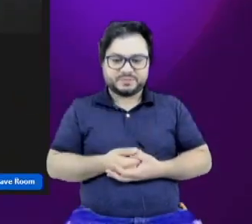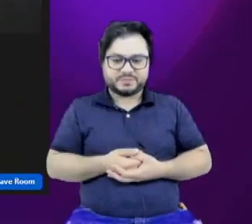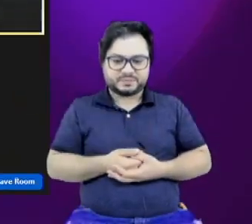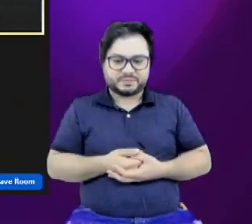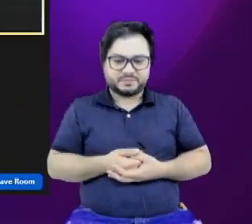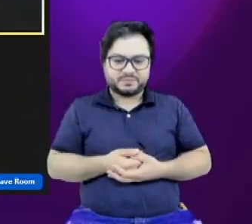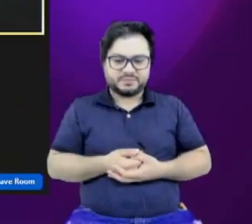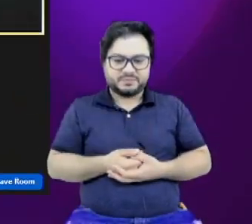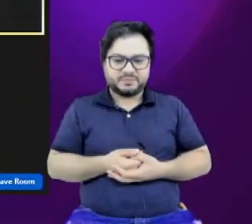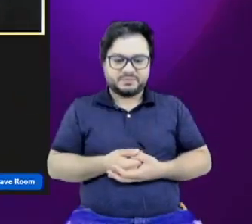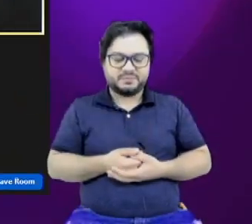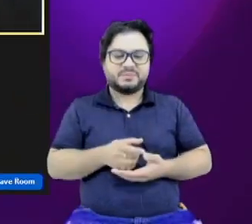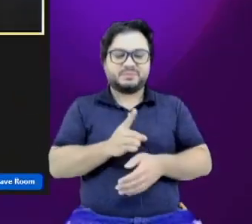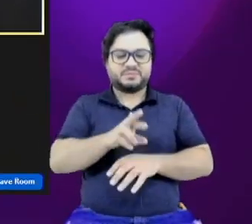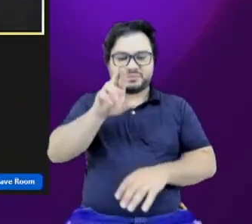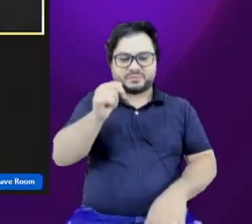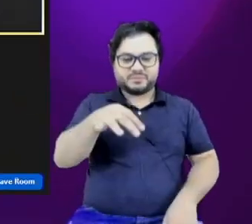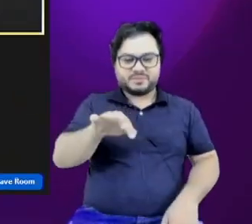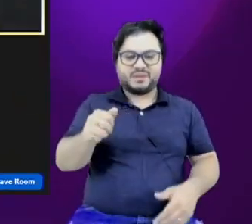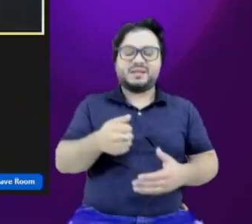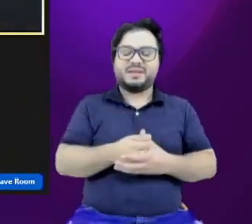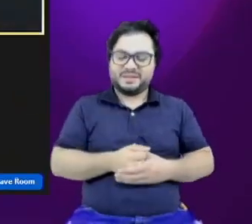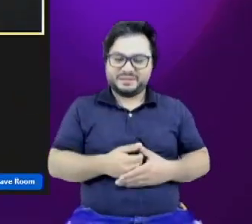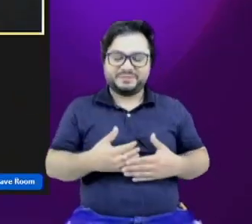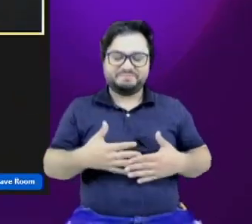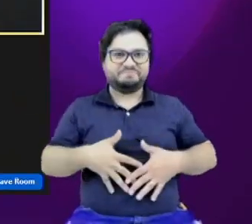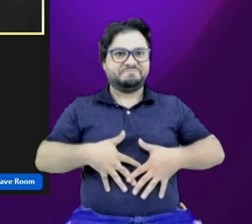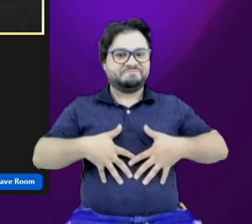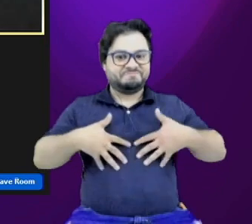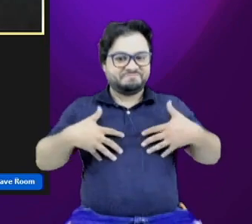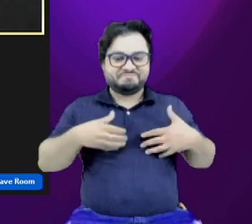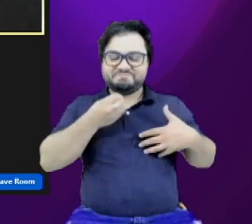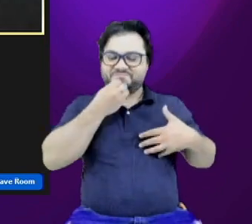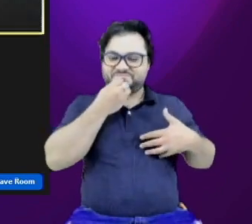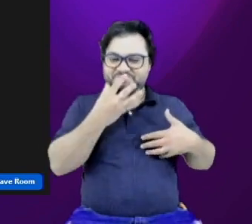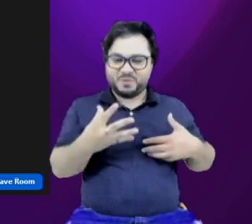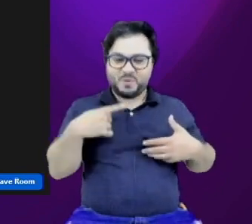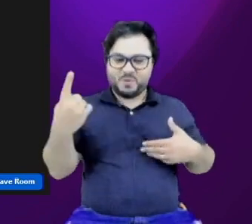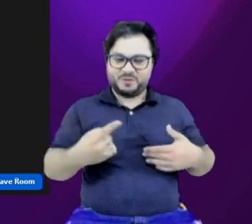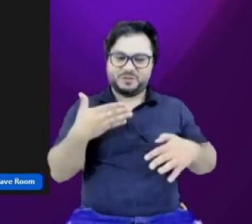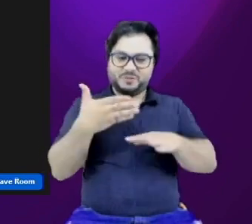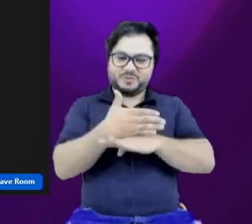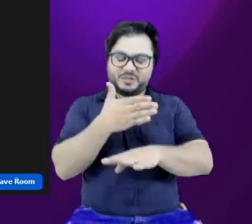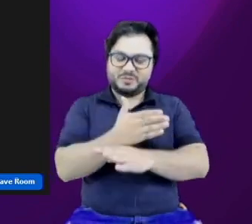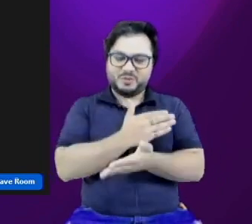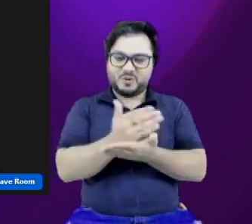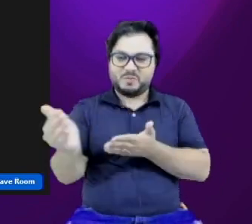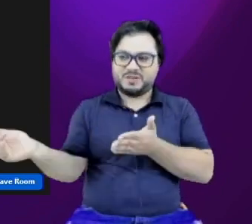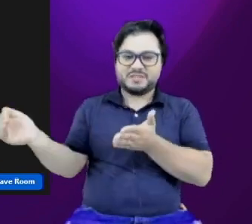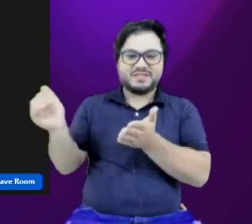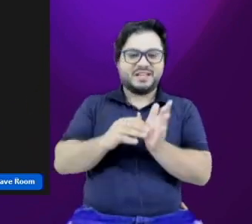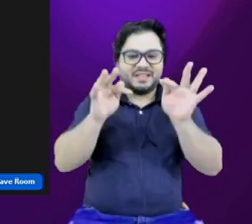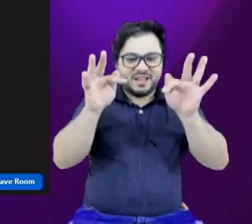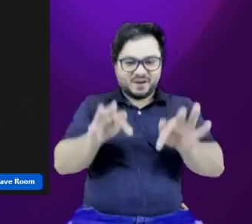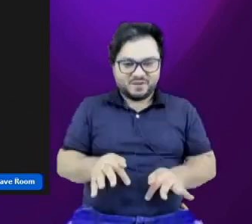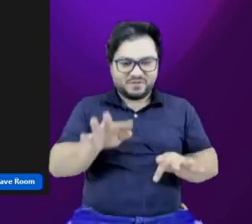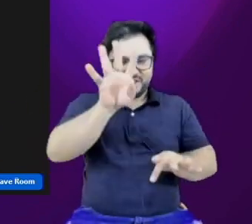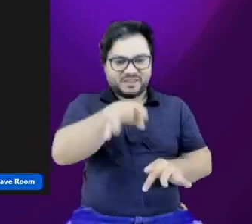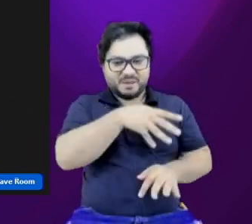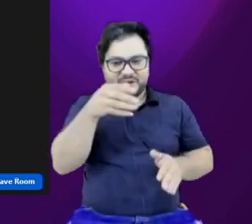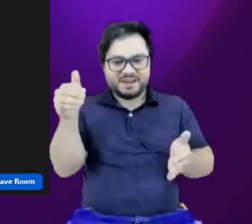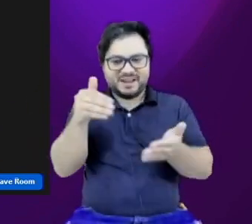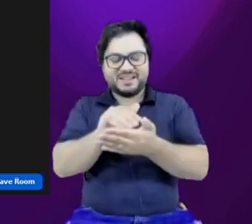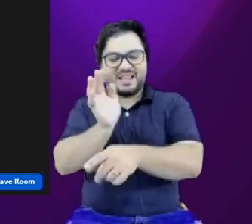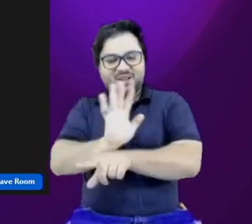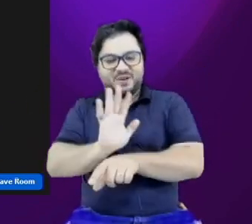A doutora Renata, muito gratificante, né? A gente que participou aí do início ao fim, né? Da planilha ao vídeo,